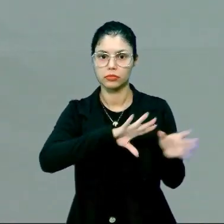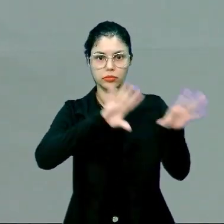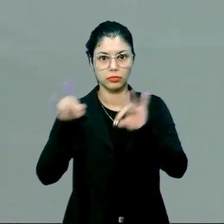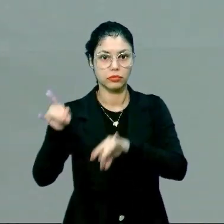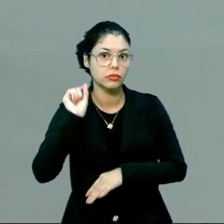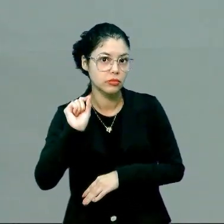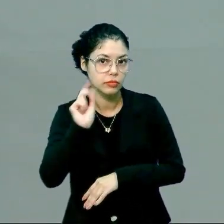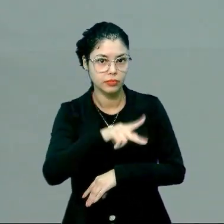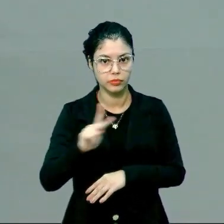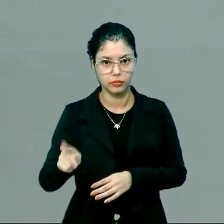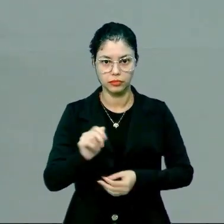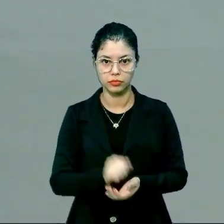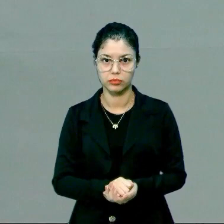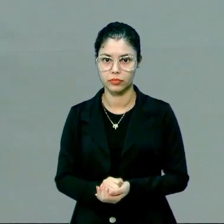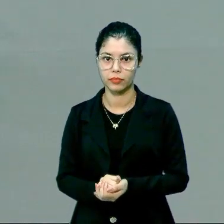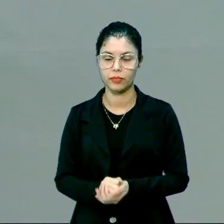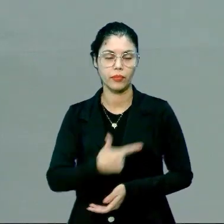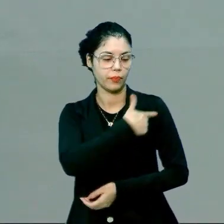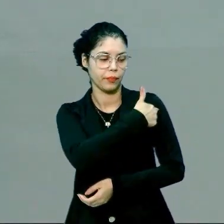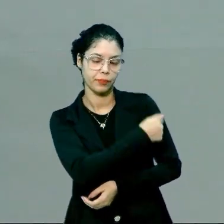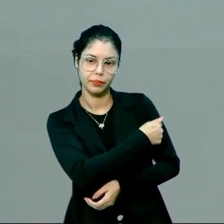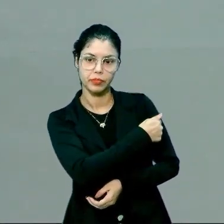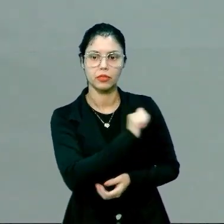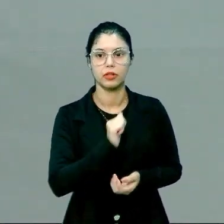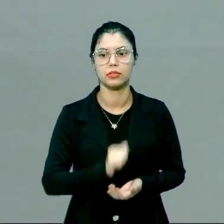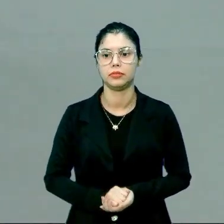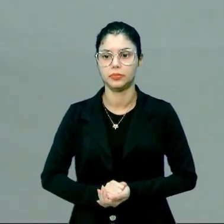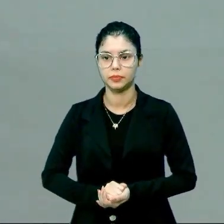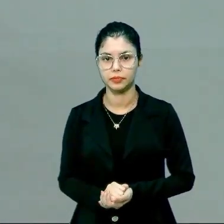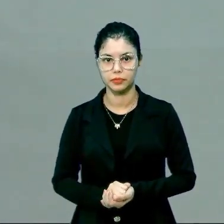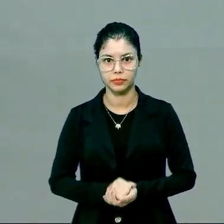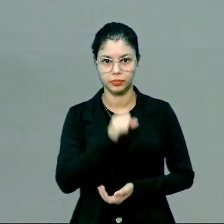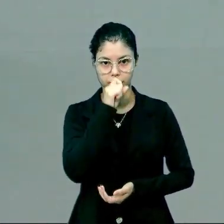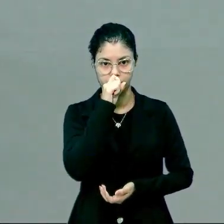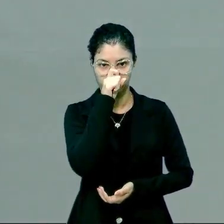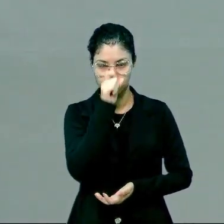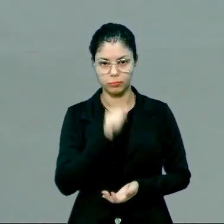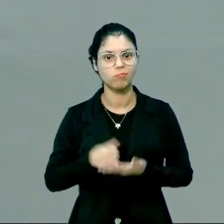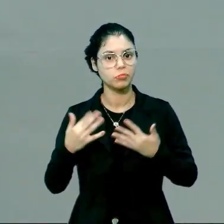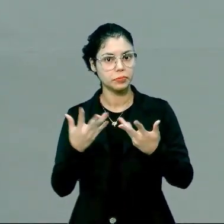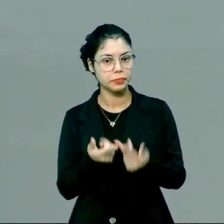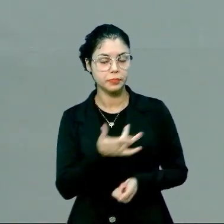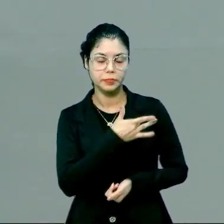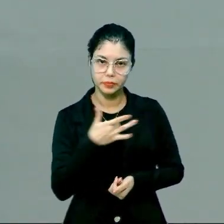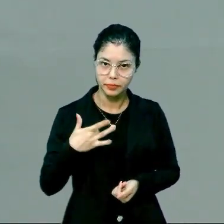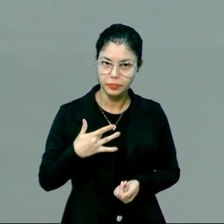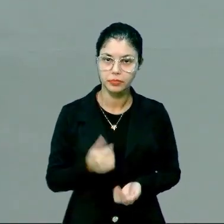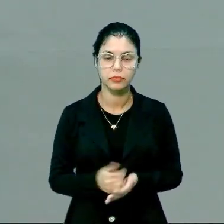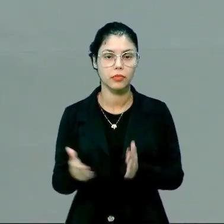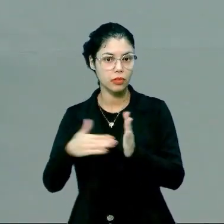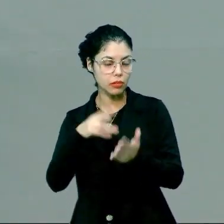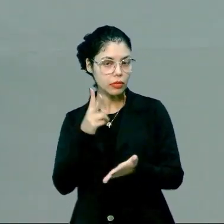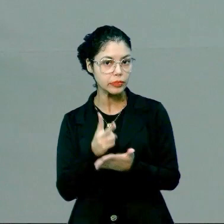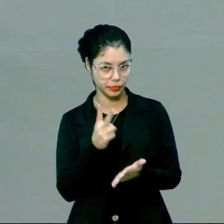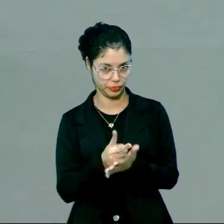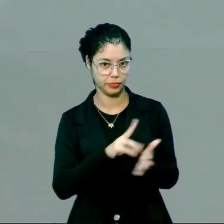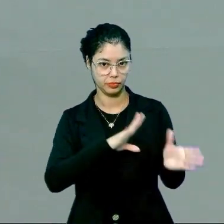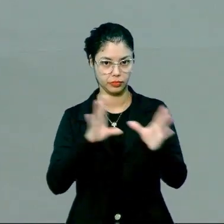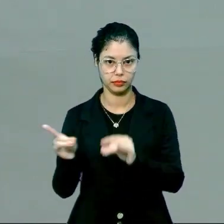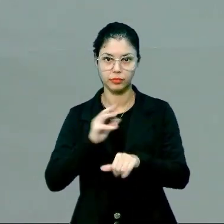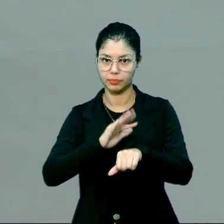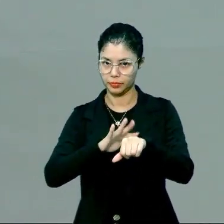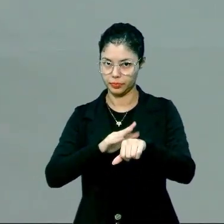Através de quê, professora? Através de vacinas, através de hábitos saudáveis e até mesmo através